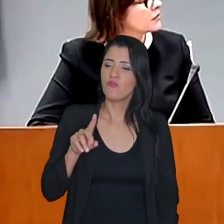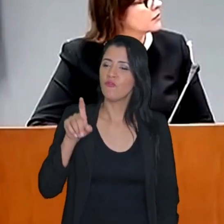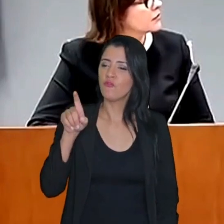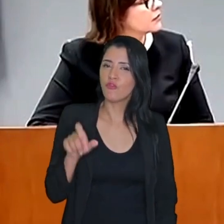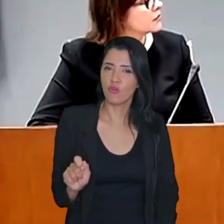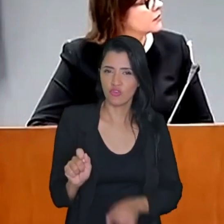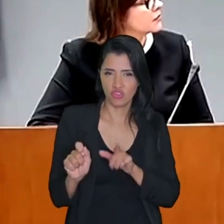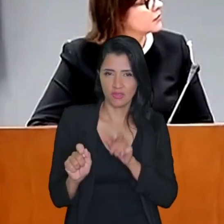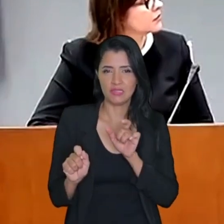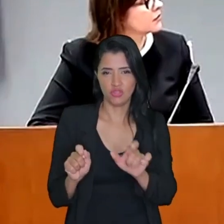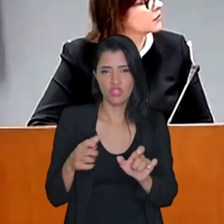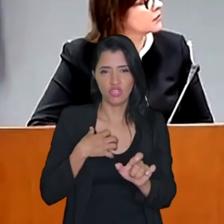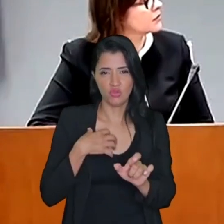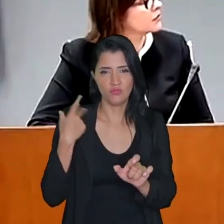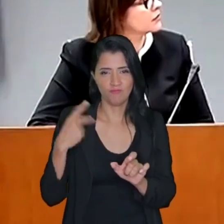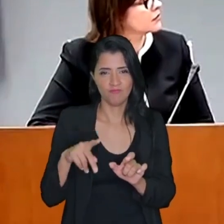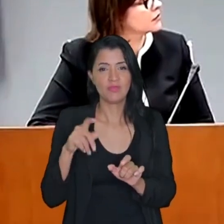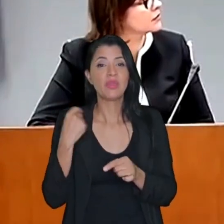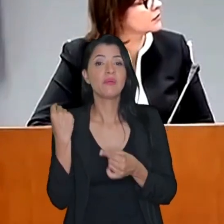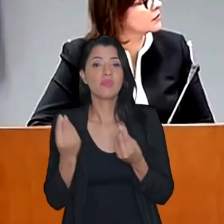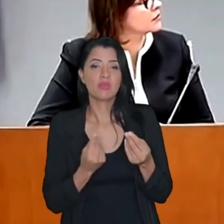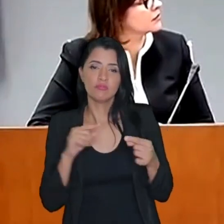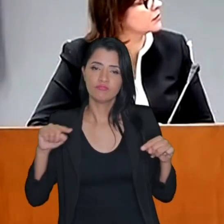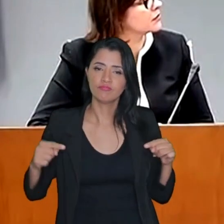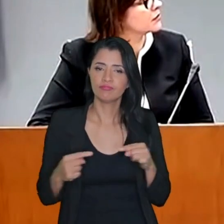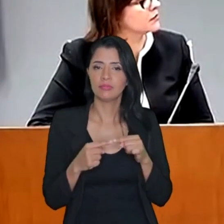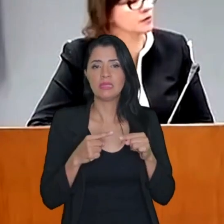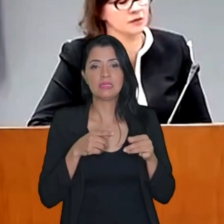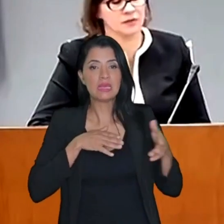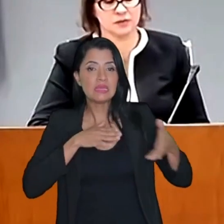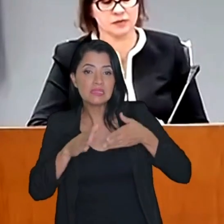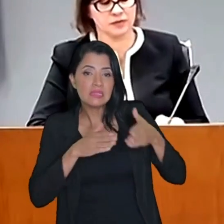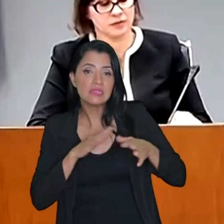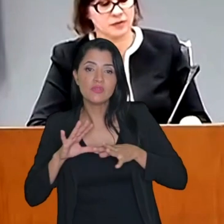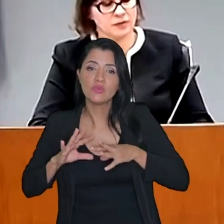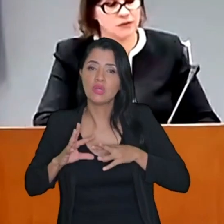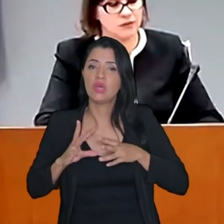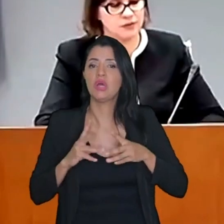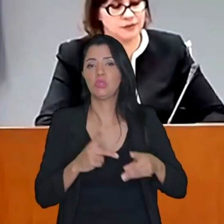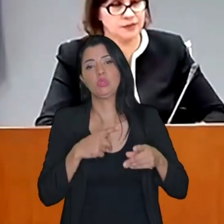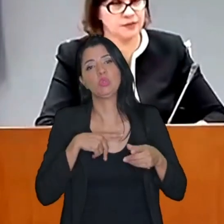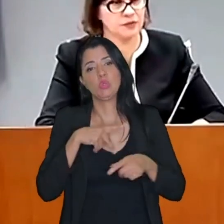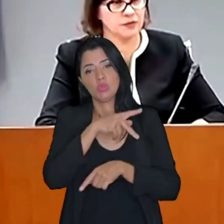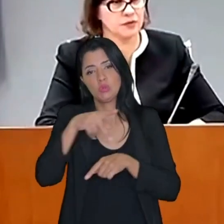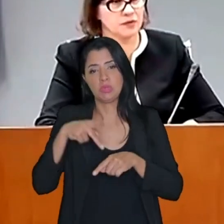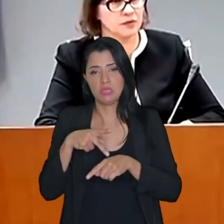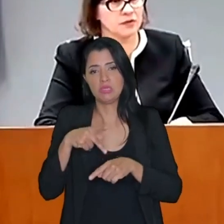palavra, para que ela seja adequável, acessível a todos os estados que estão